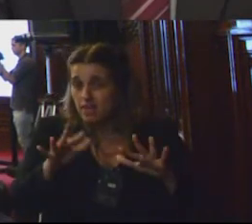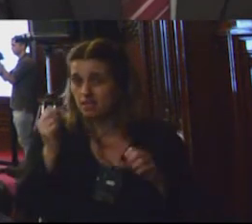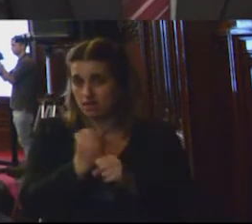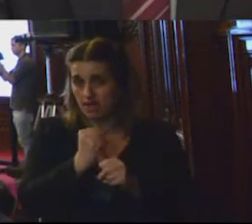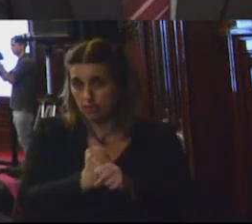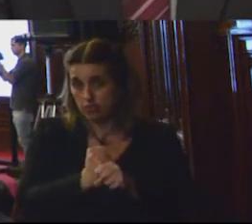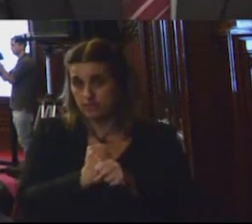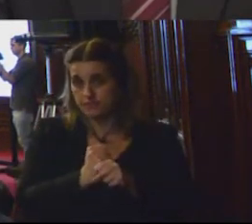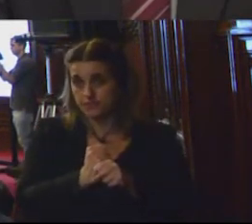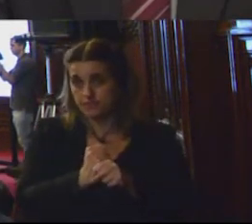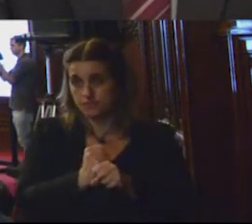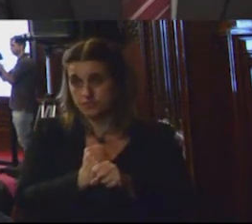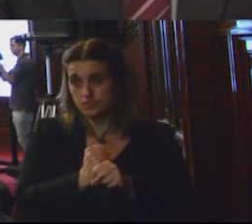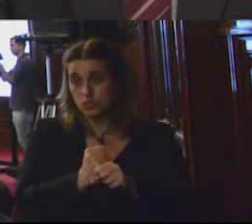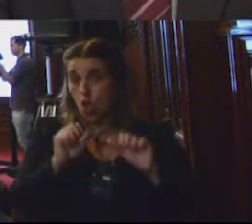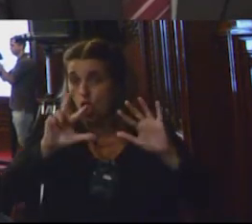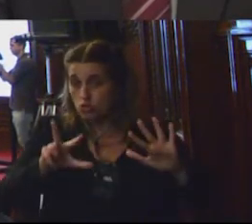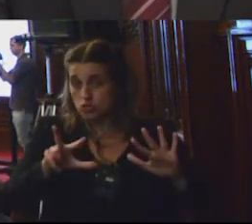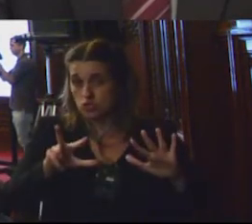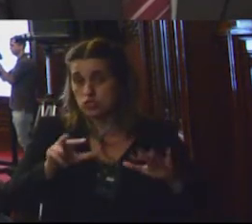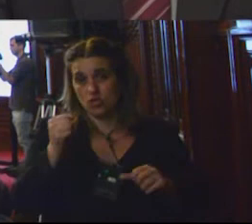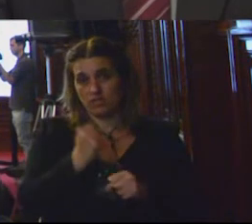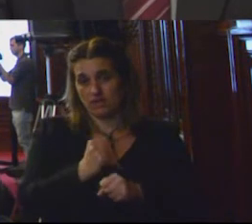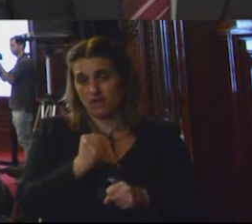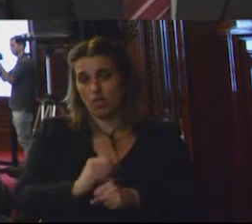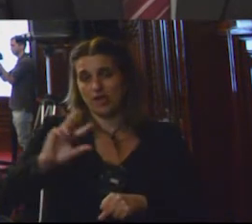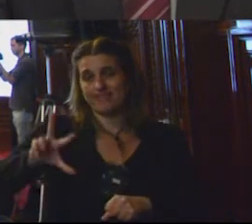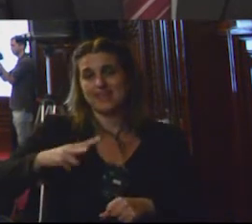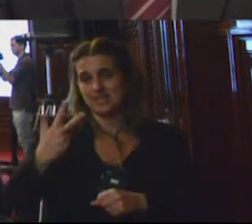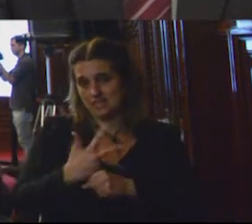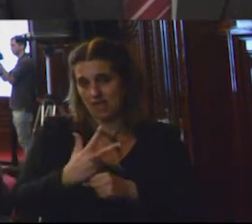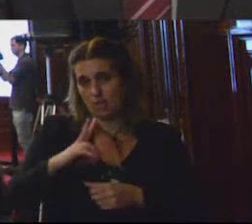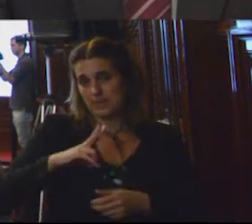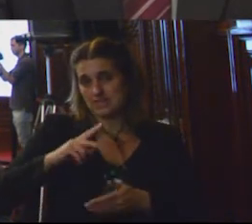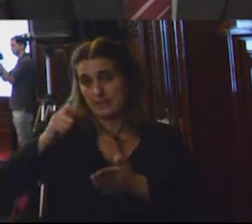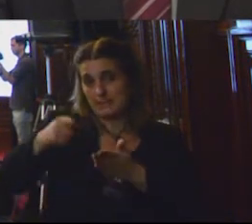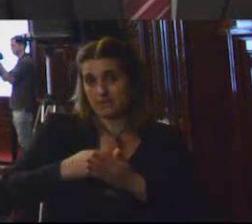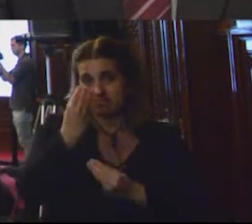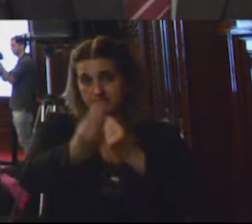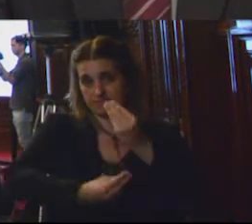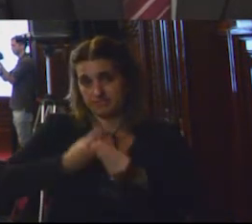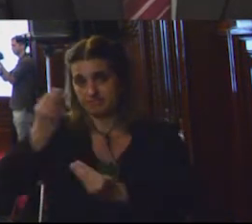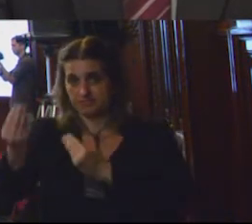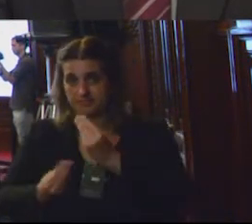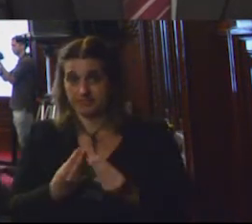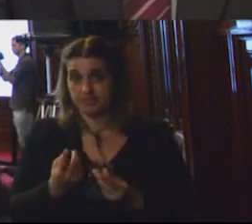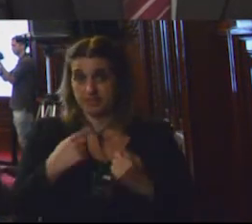trabalho escravo, 8 são com trabalhadores terceirizados. 8 são trabalhadores terceirizados. Uma média de